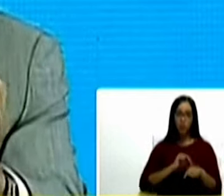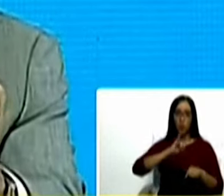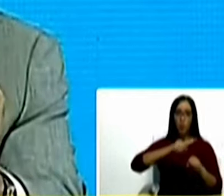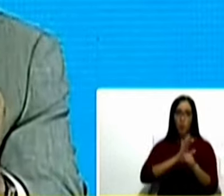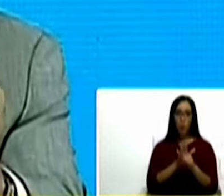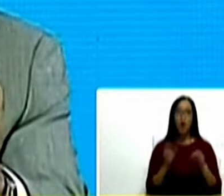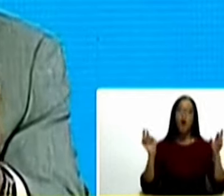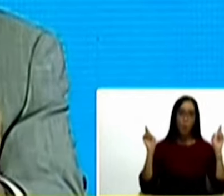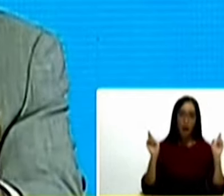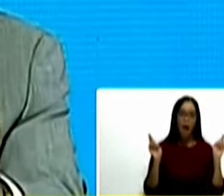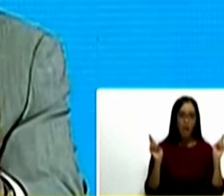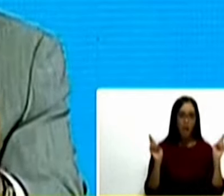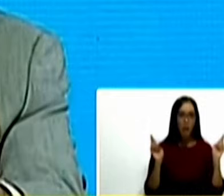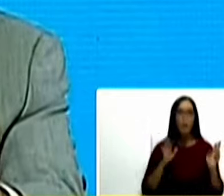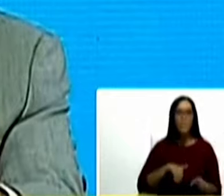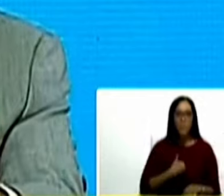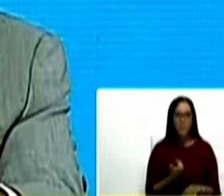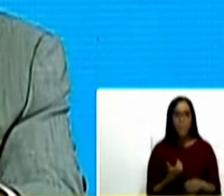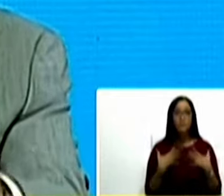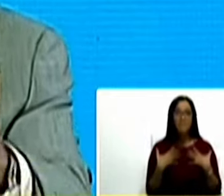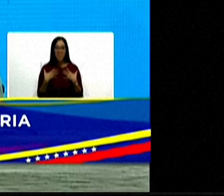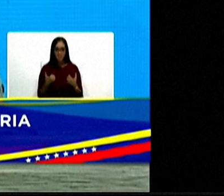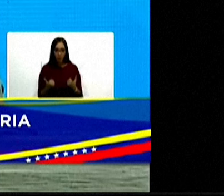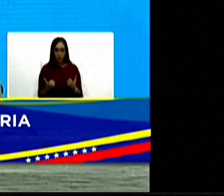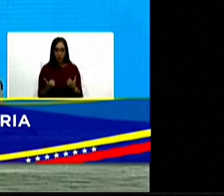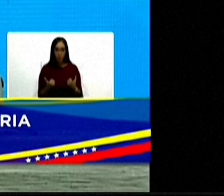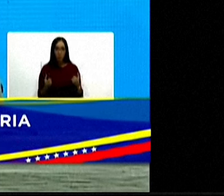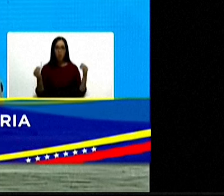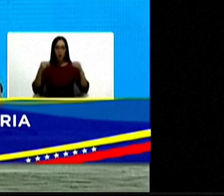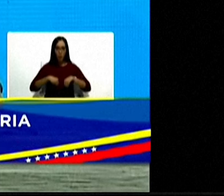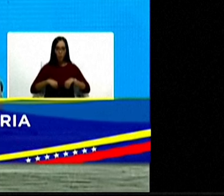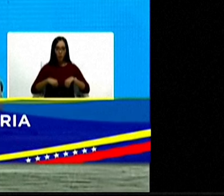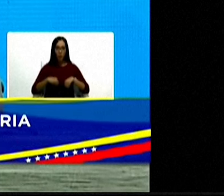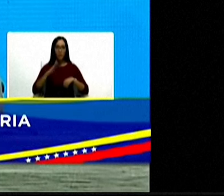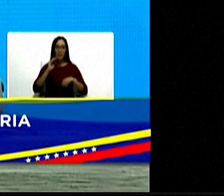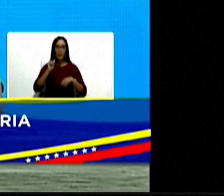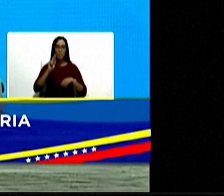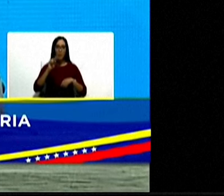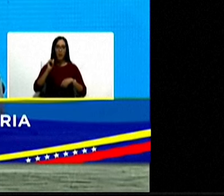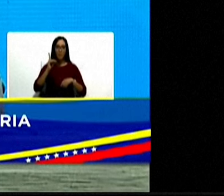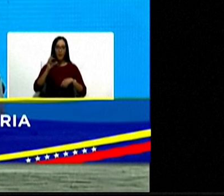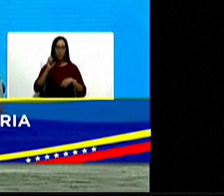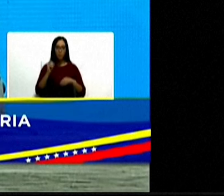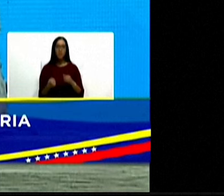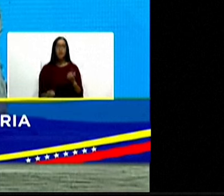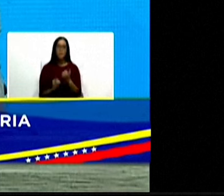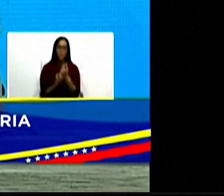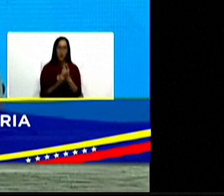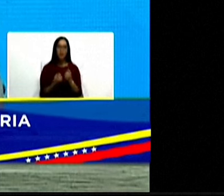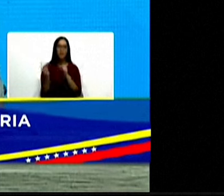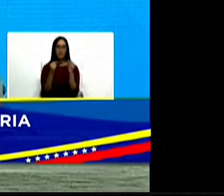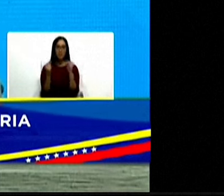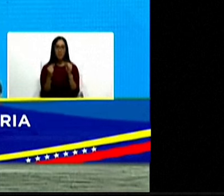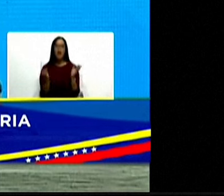Maduro fez alusão a um documento assinado em outubro passado no âmbito de um processo de diálogo intermediado pela Noruega, na qual foi pactuada